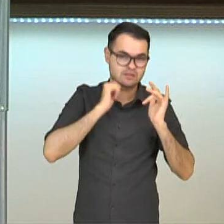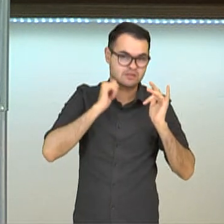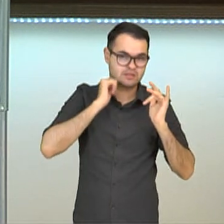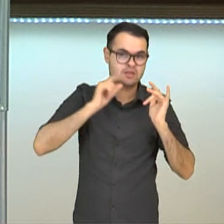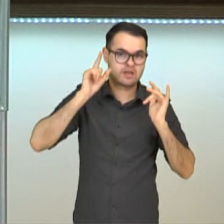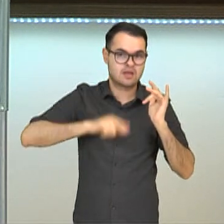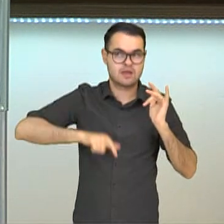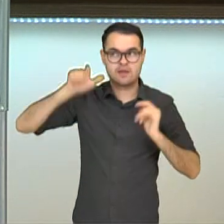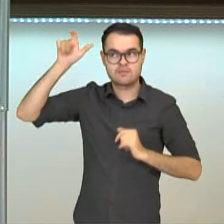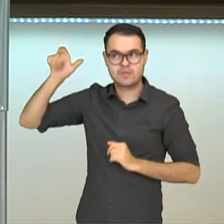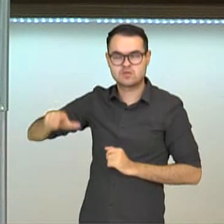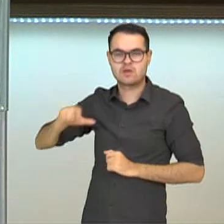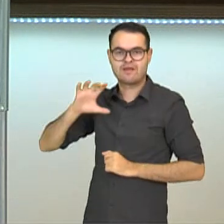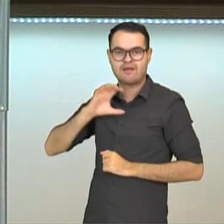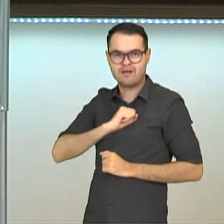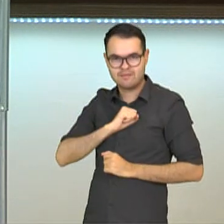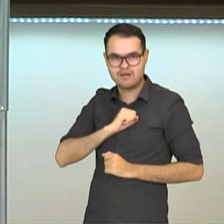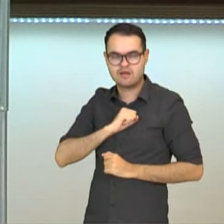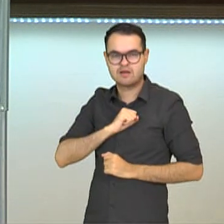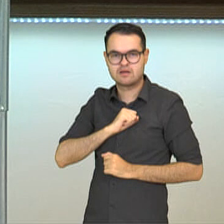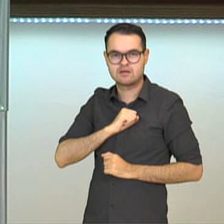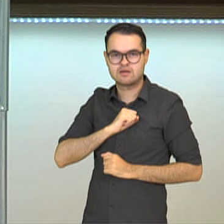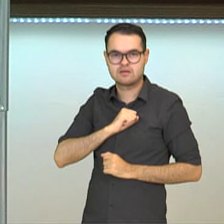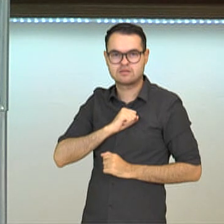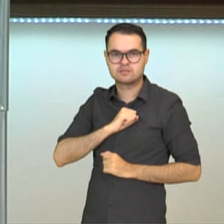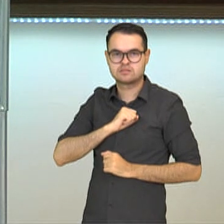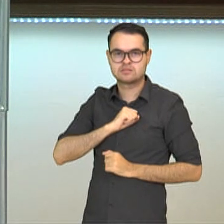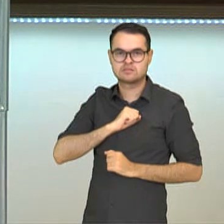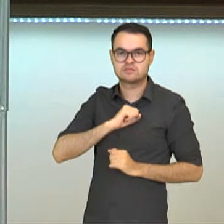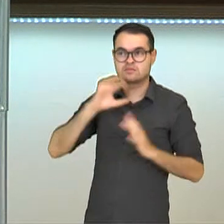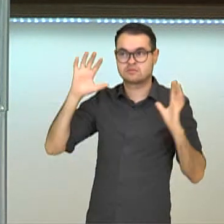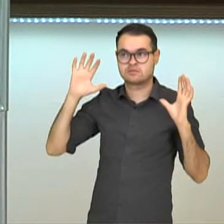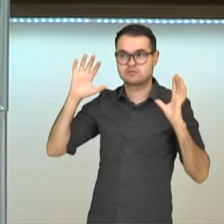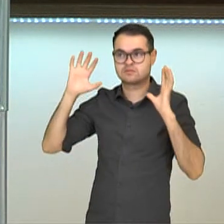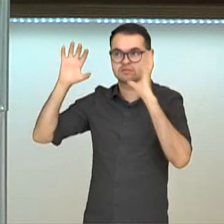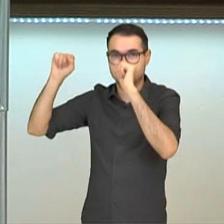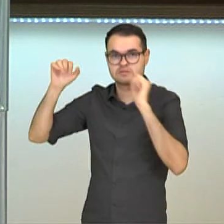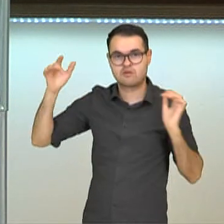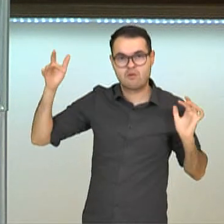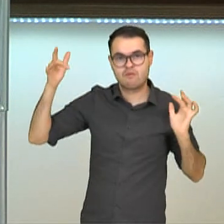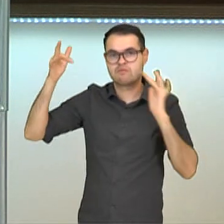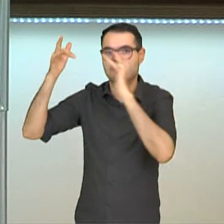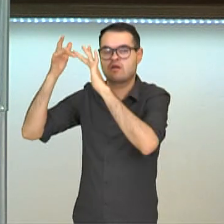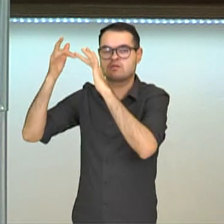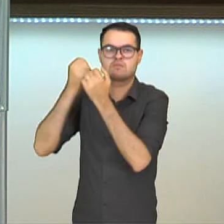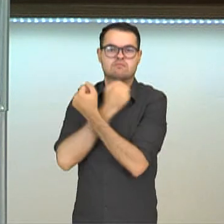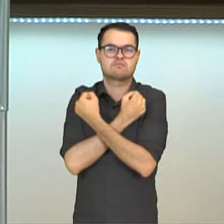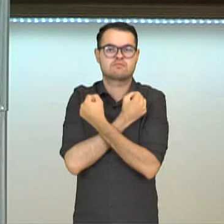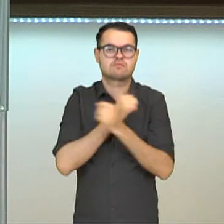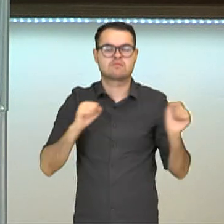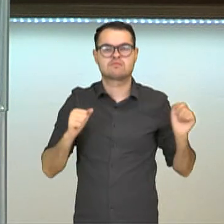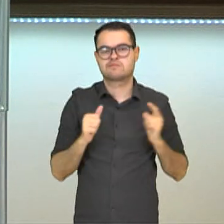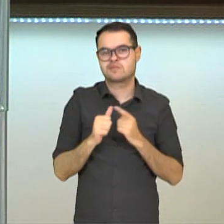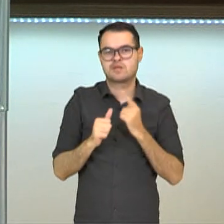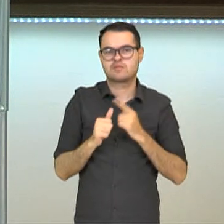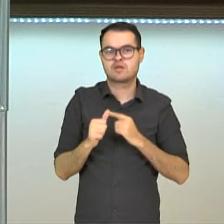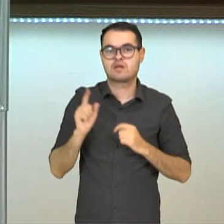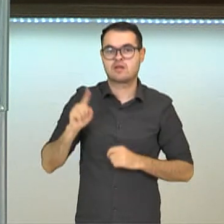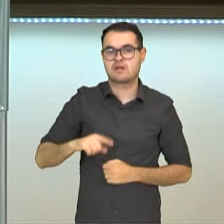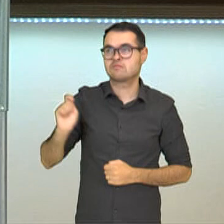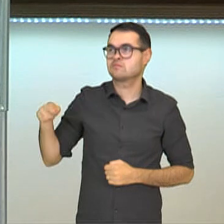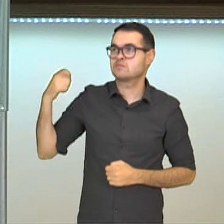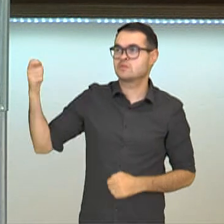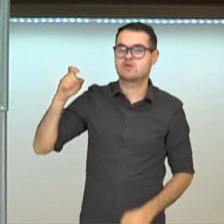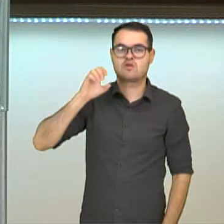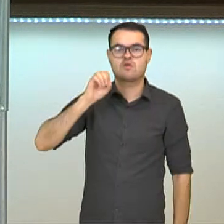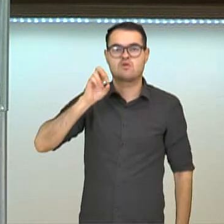pessoa quem ele ama. E aí ela é inalcançável. Por que inalcançável? Primeiro porque ele a chama de